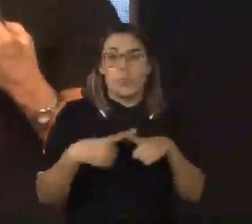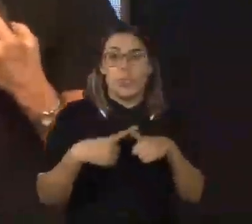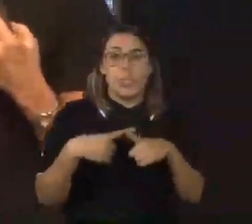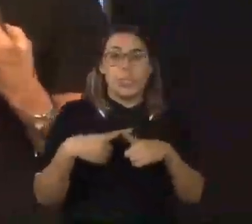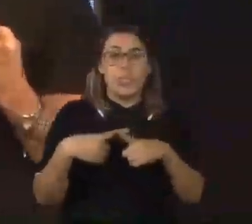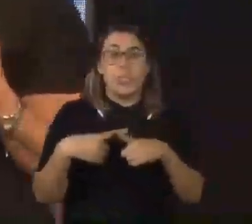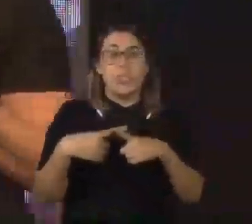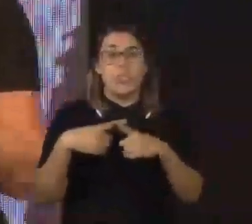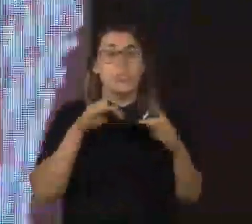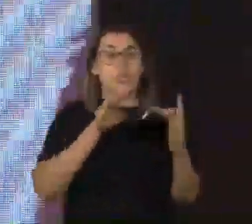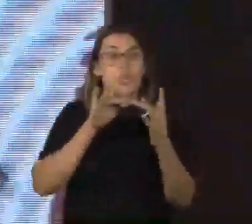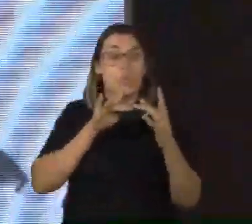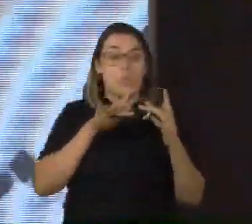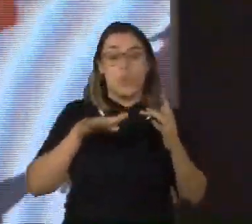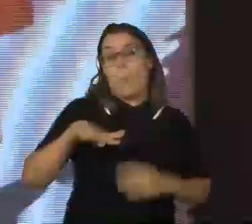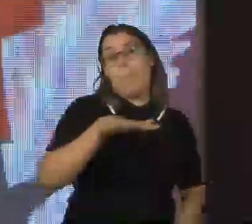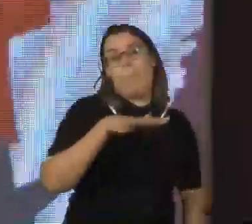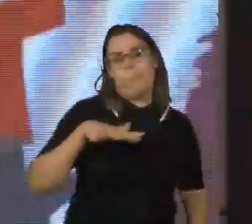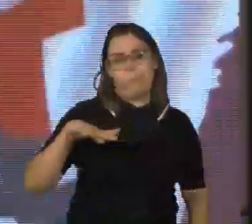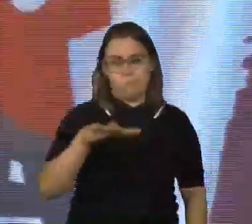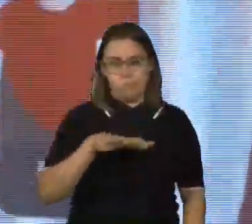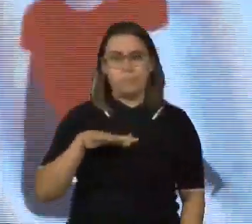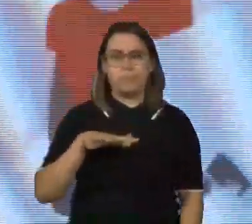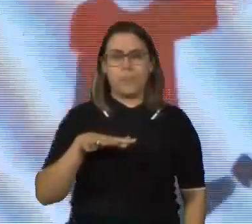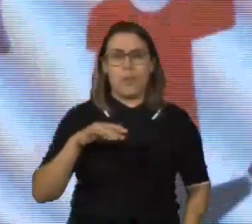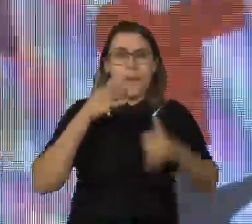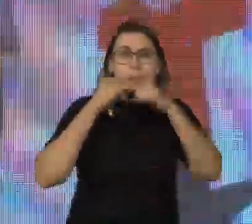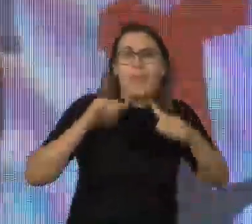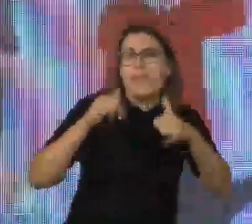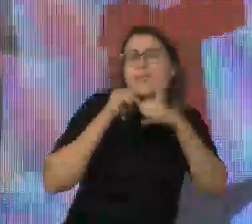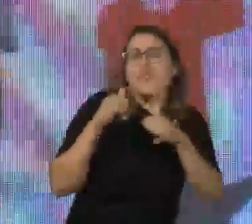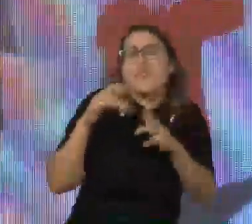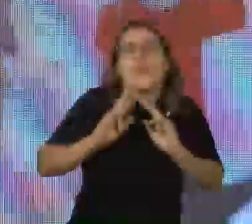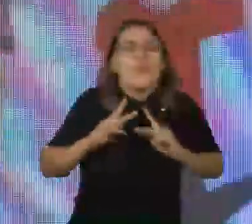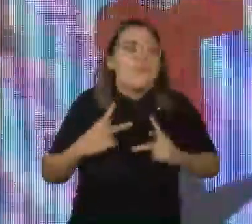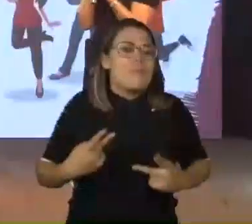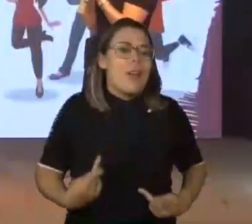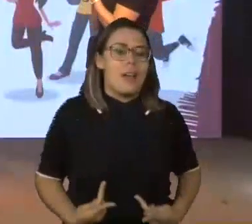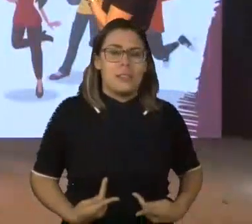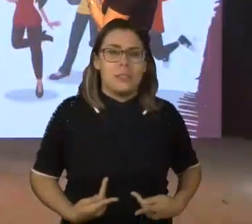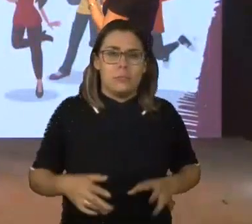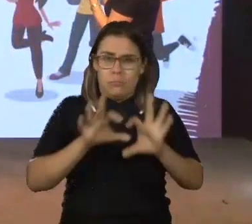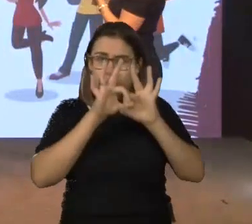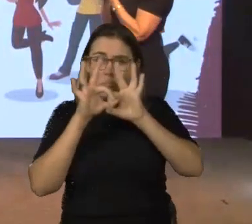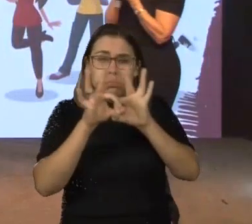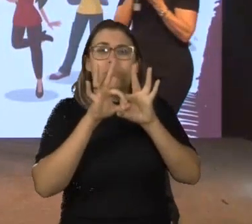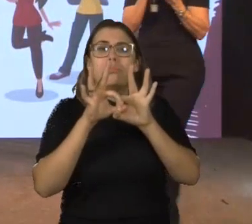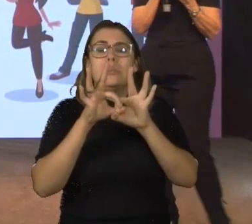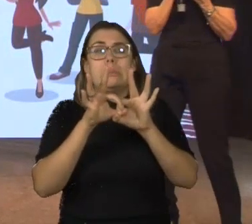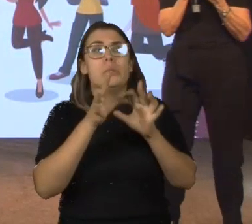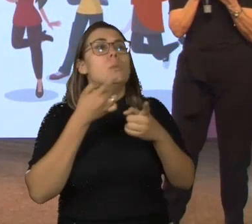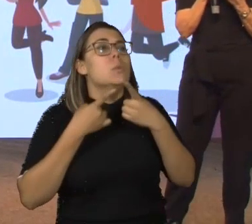as nossas relações com o meio. É uma energia humana que cria uma comunhão entre a